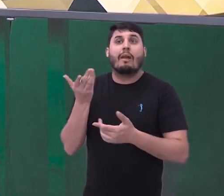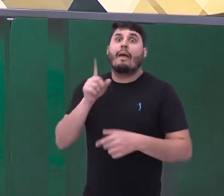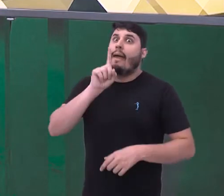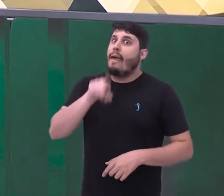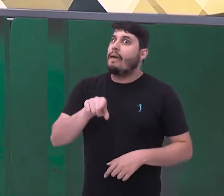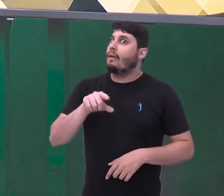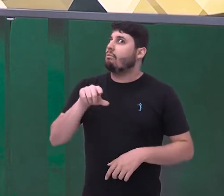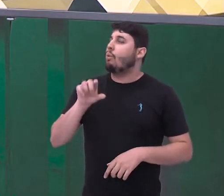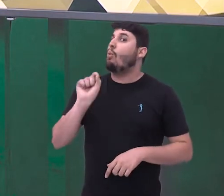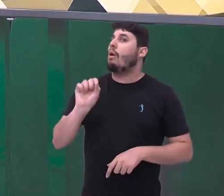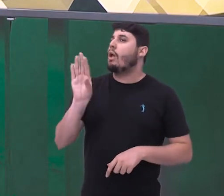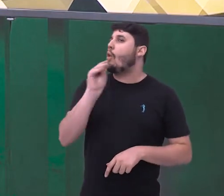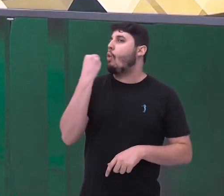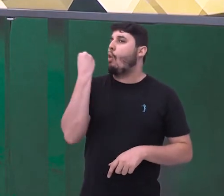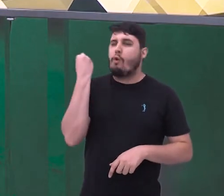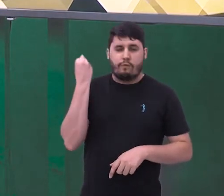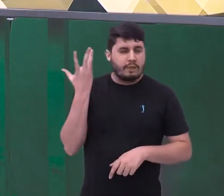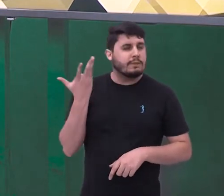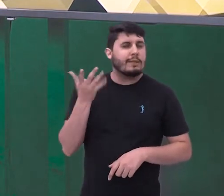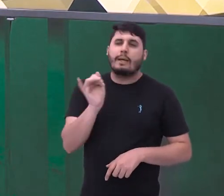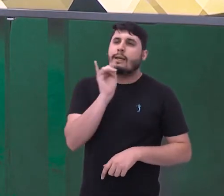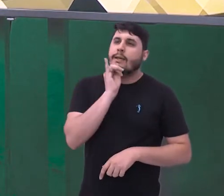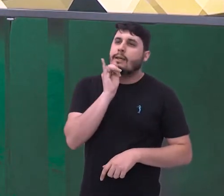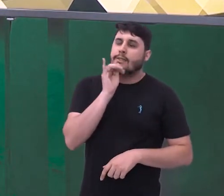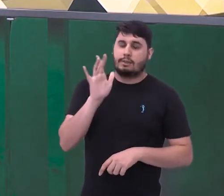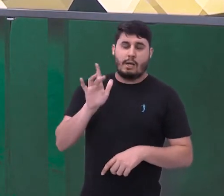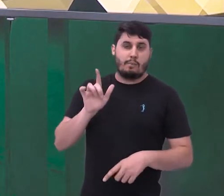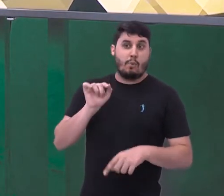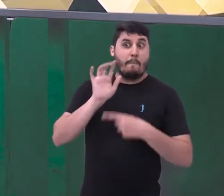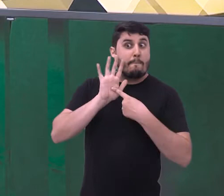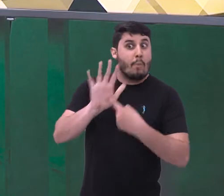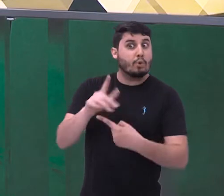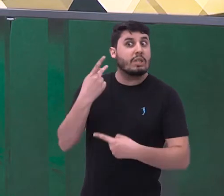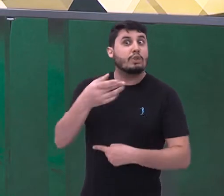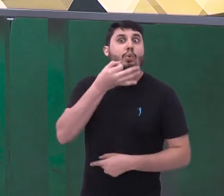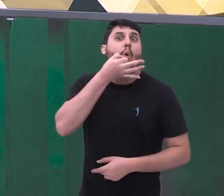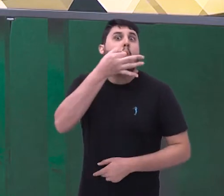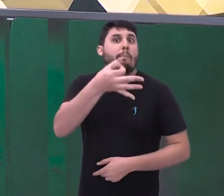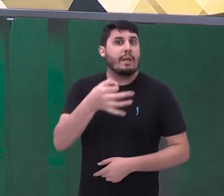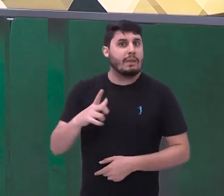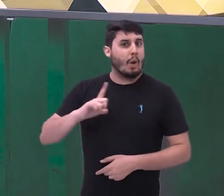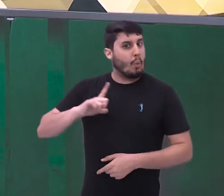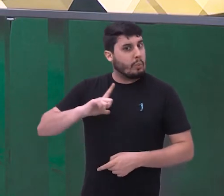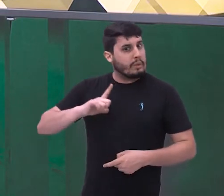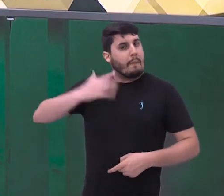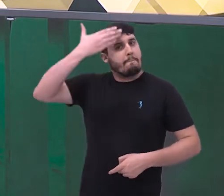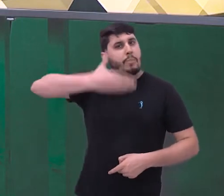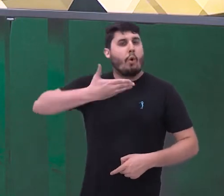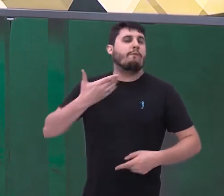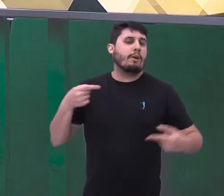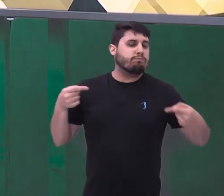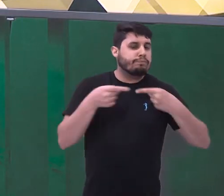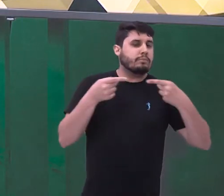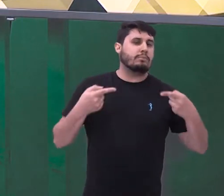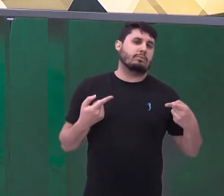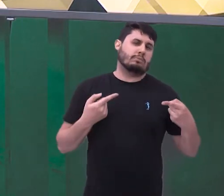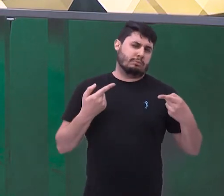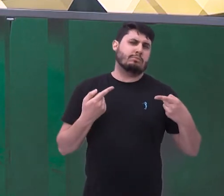vai convencer. Você vai mostrar para o outro que a sua ideia tem